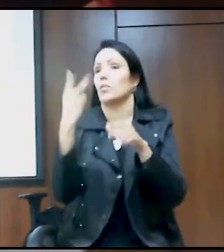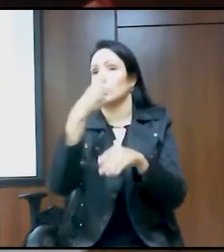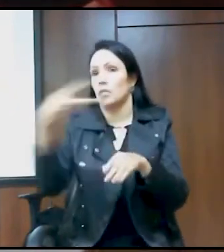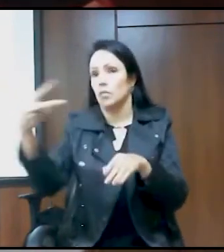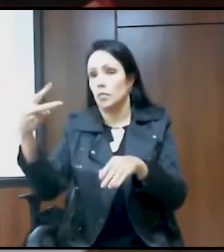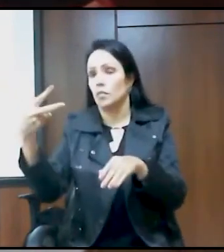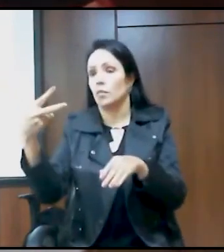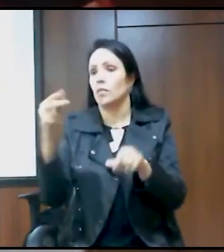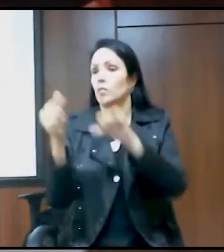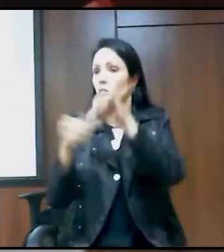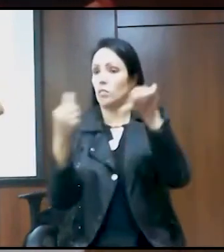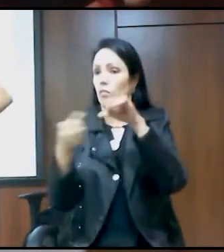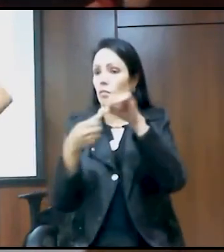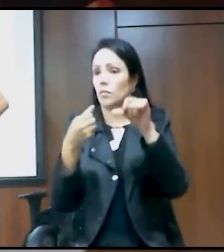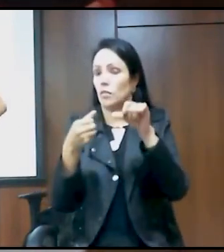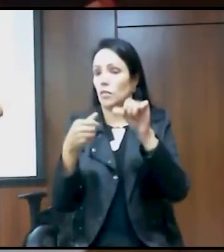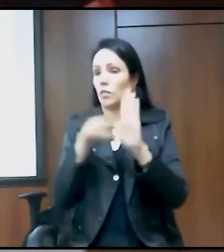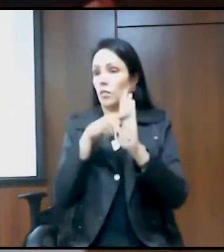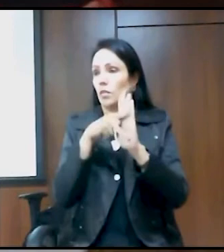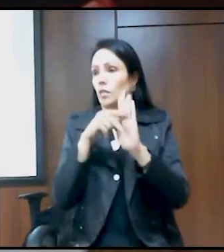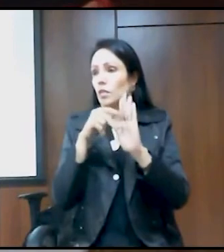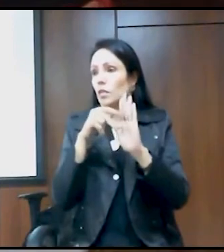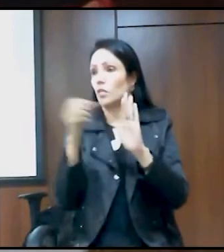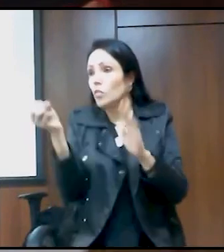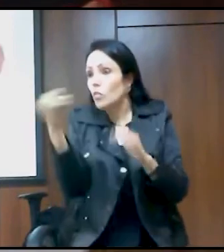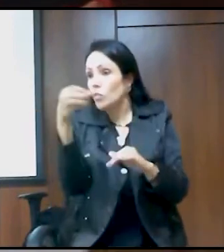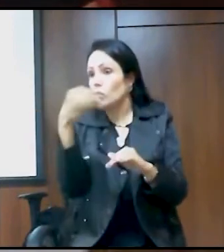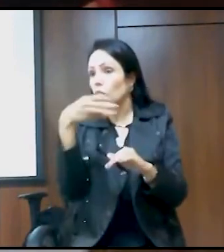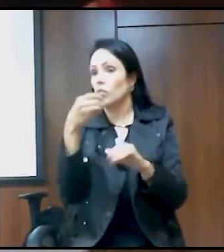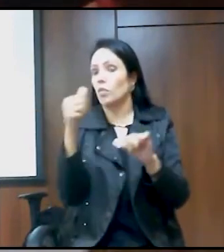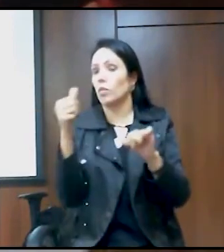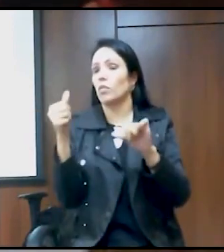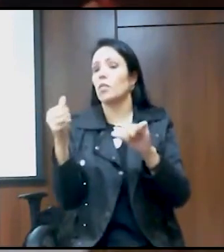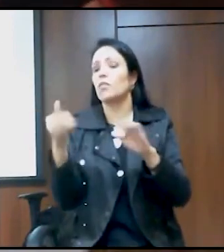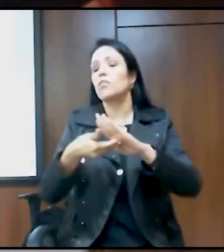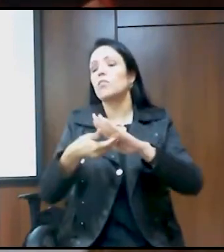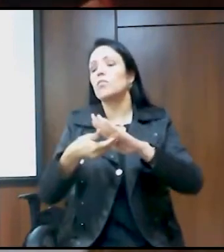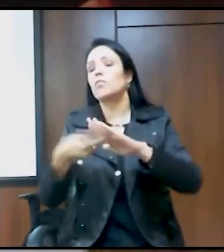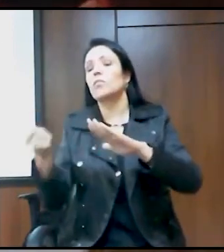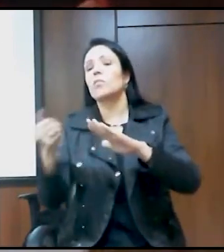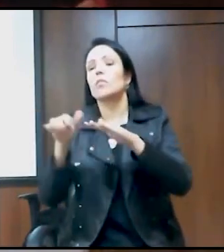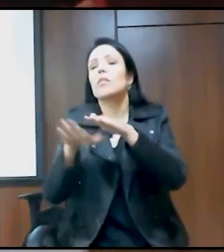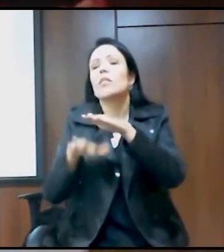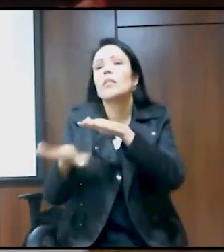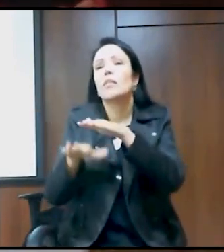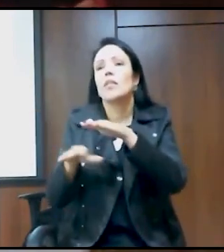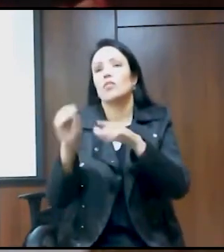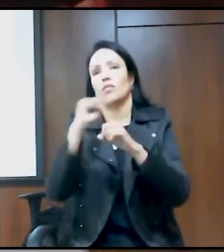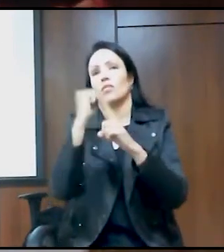eles mudaram a portaria, fizeram uma portaria nova, retirando a vulnerabilidade social. Por quê?